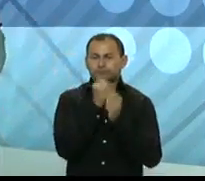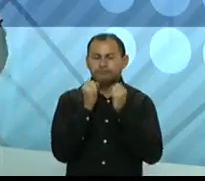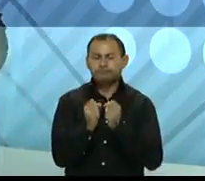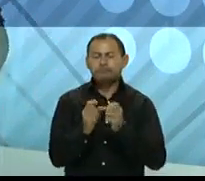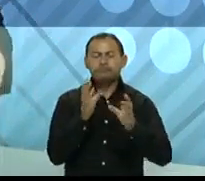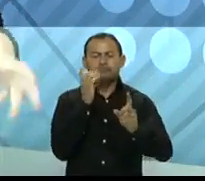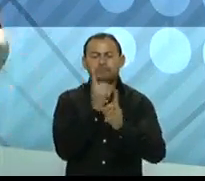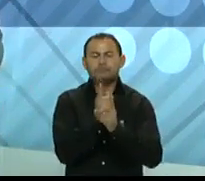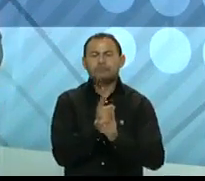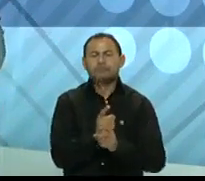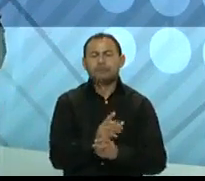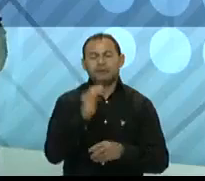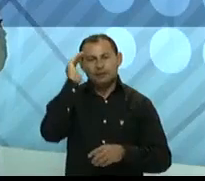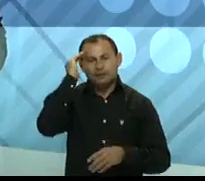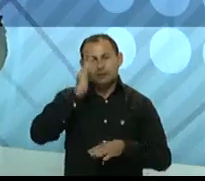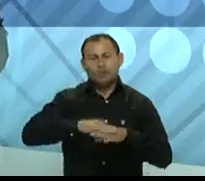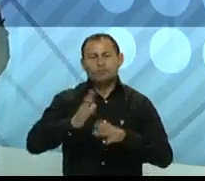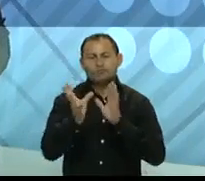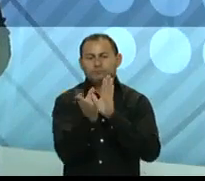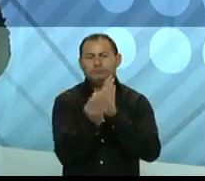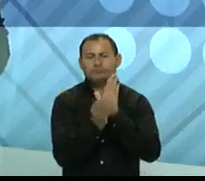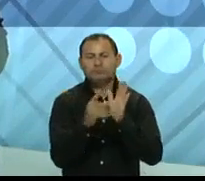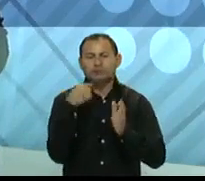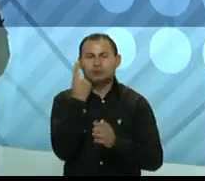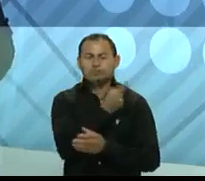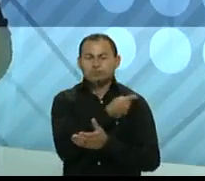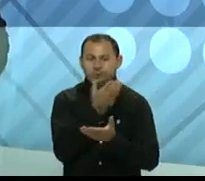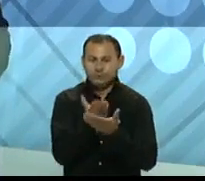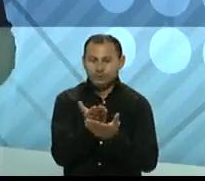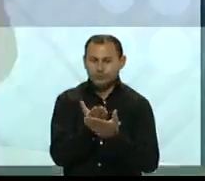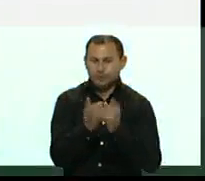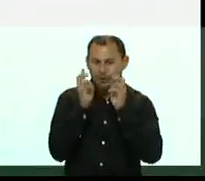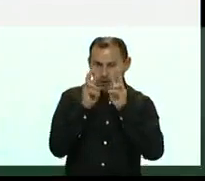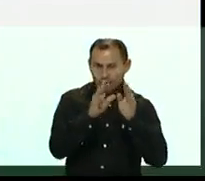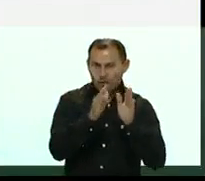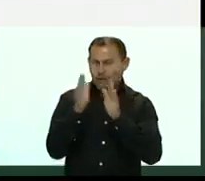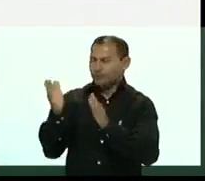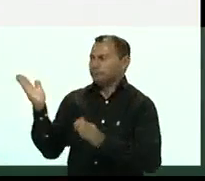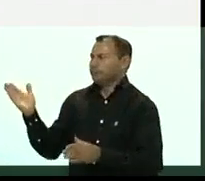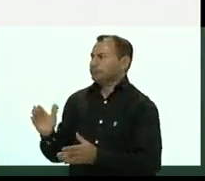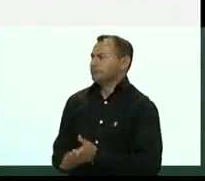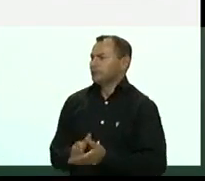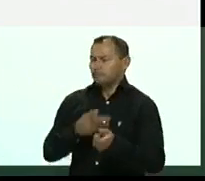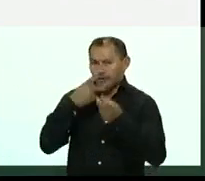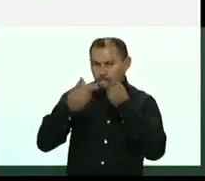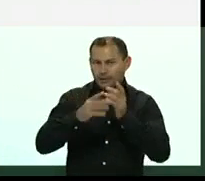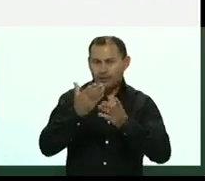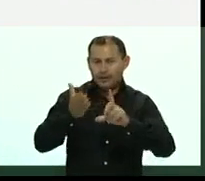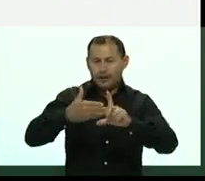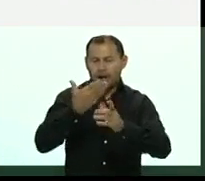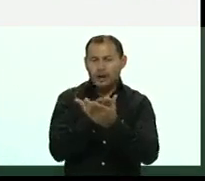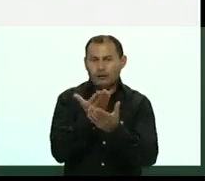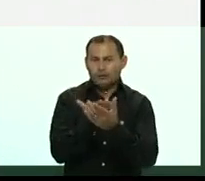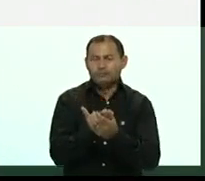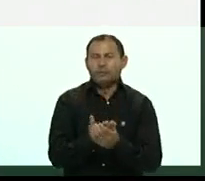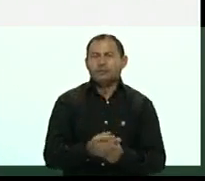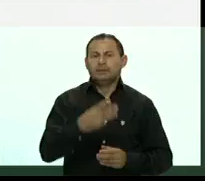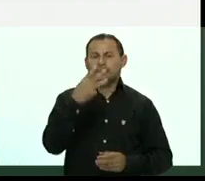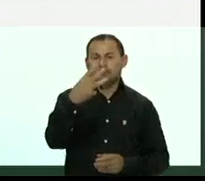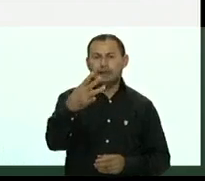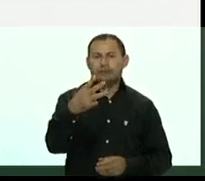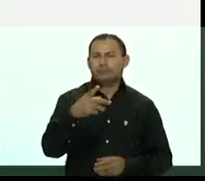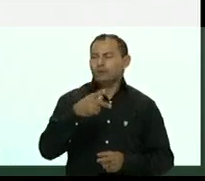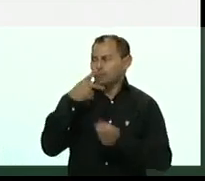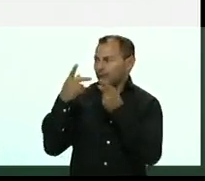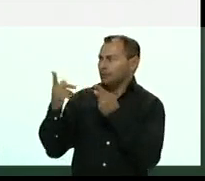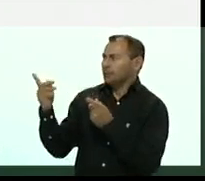se localizar, entender quais são os conteúdos que nós estamos vendo. Vamos ao quadro. Então, se eu estou falando de aula aula 3, nós